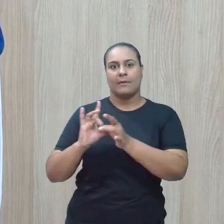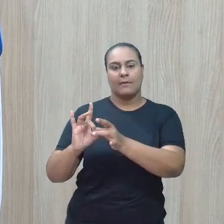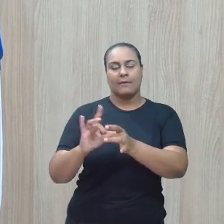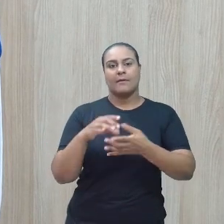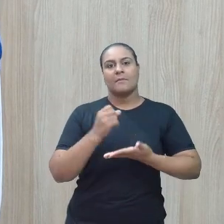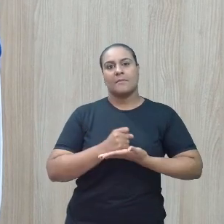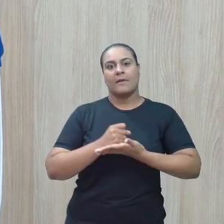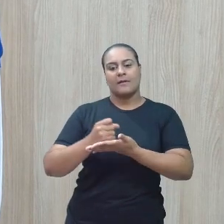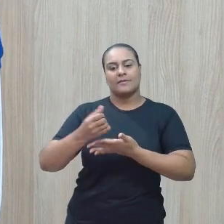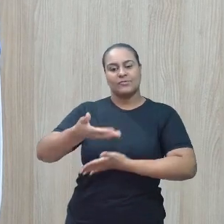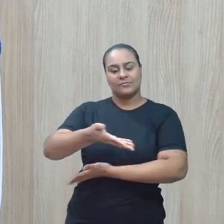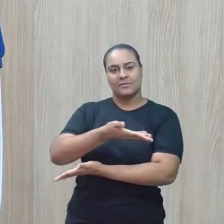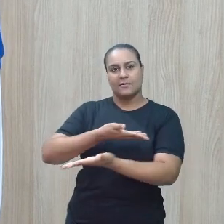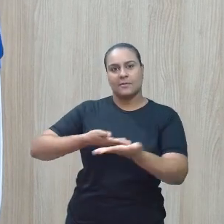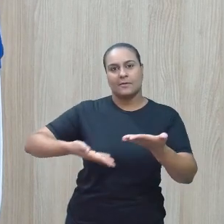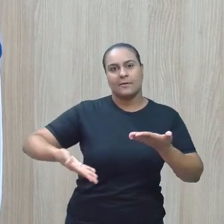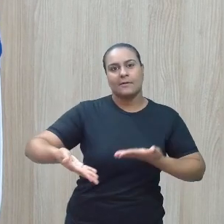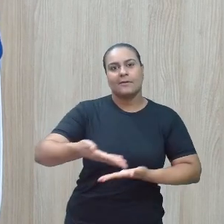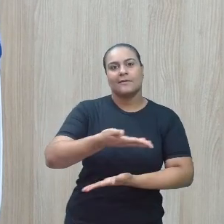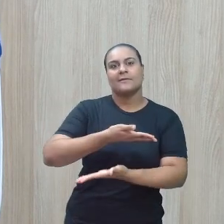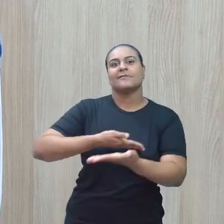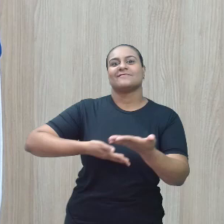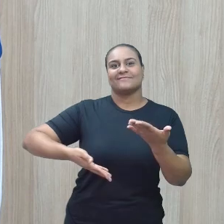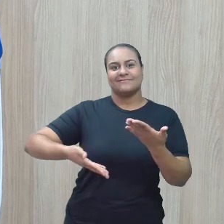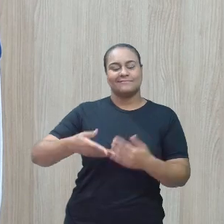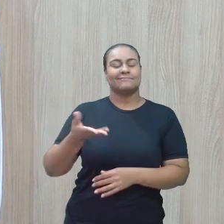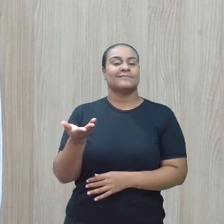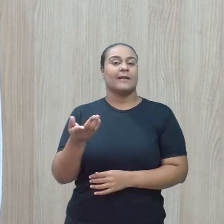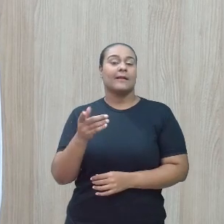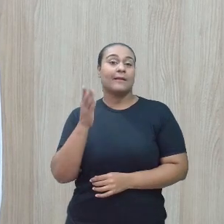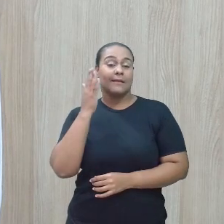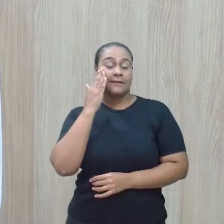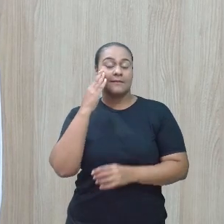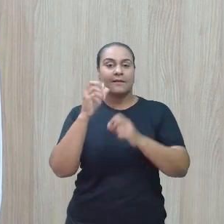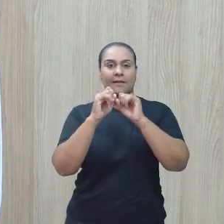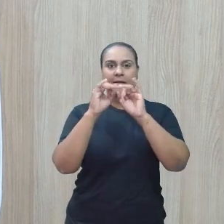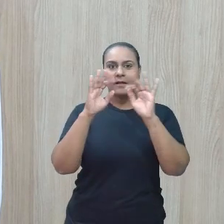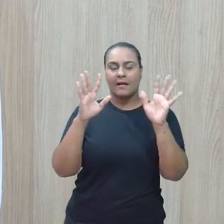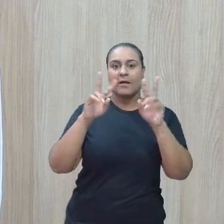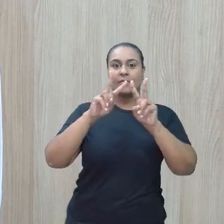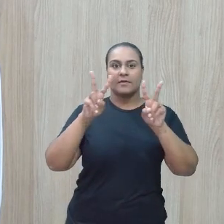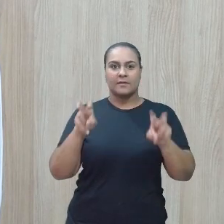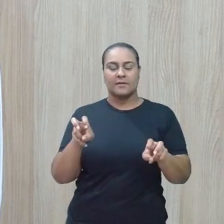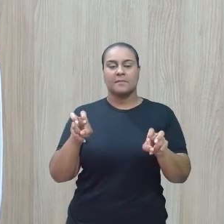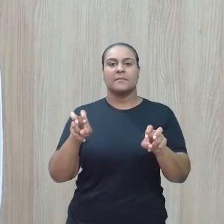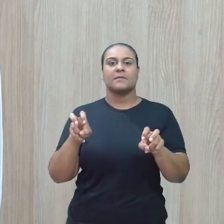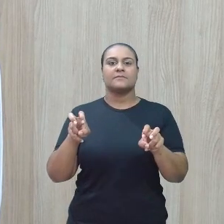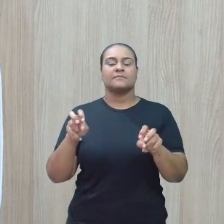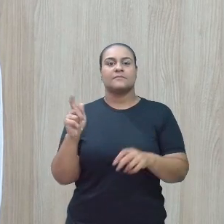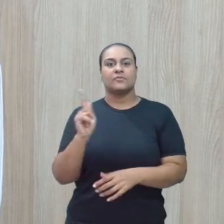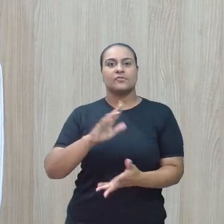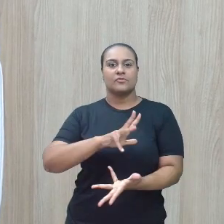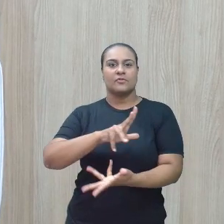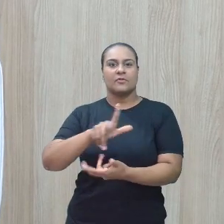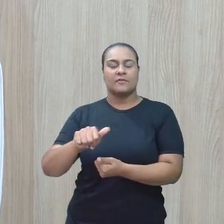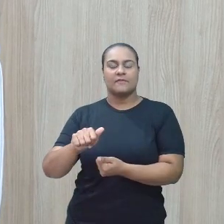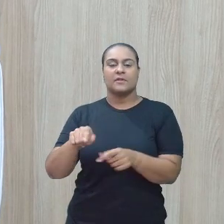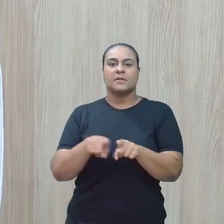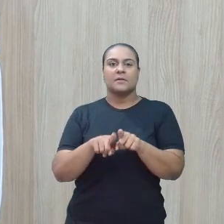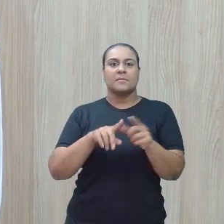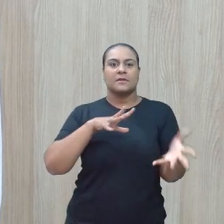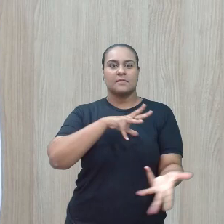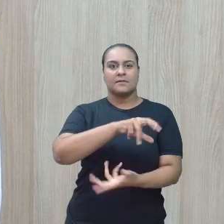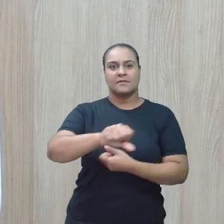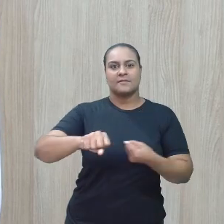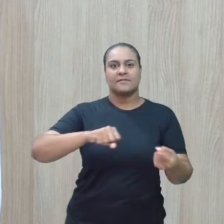colaborar e a gente ter um pouquinho mais do entendimento sobre geografia e sustentabilidade também, tá bom?